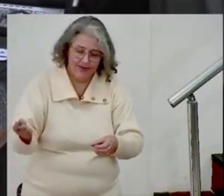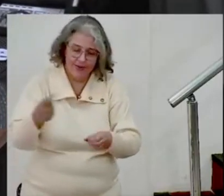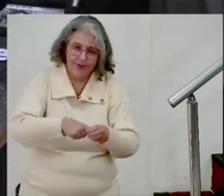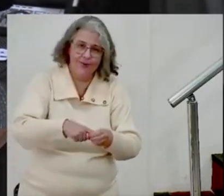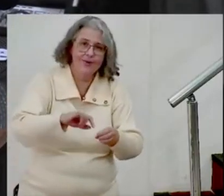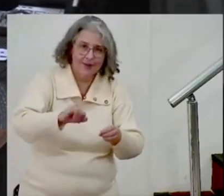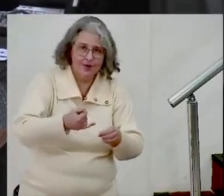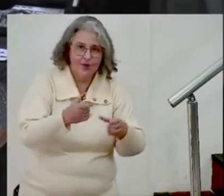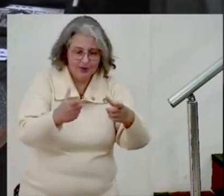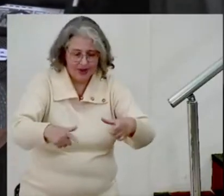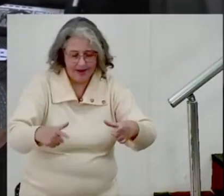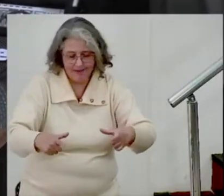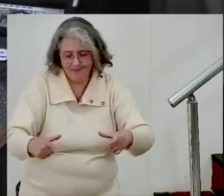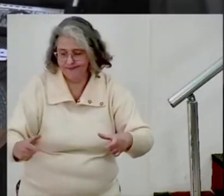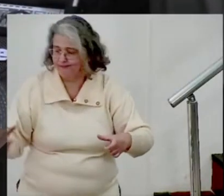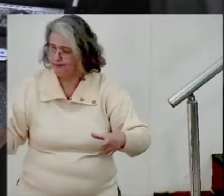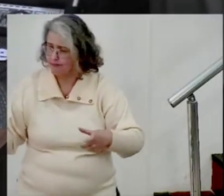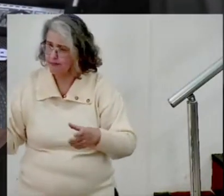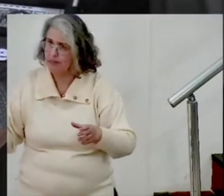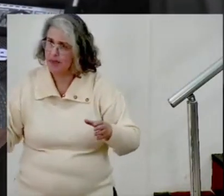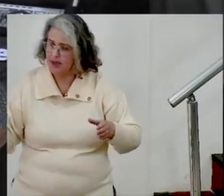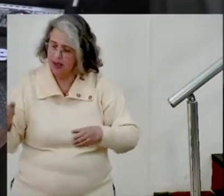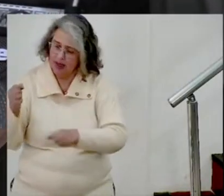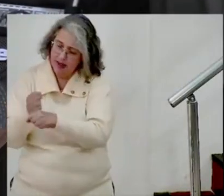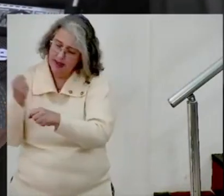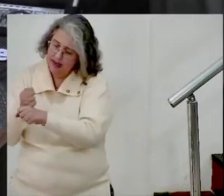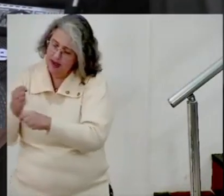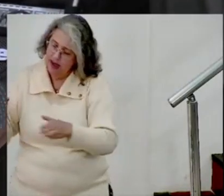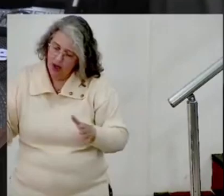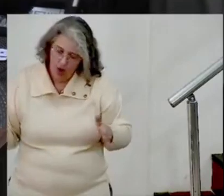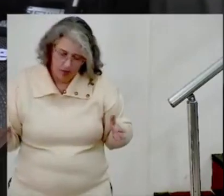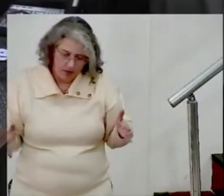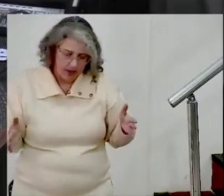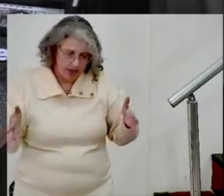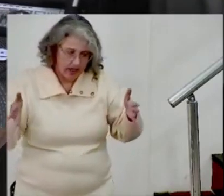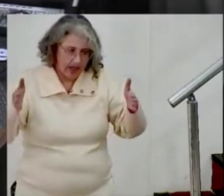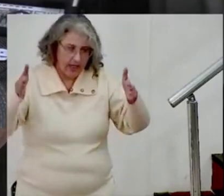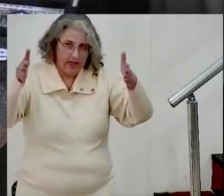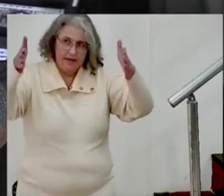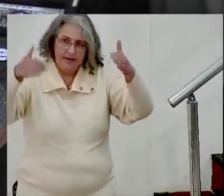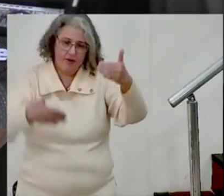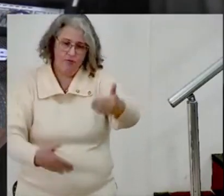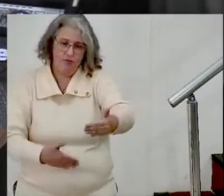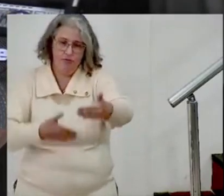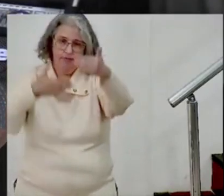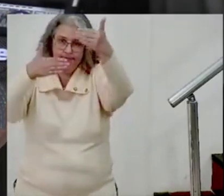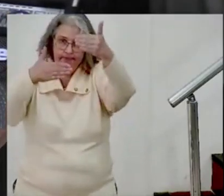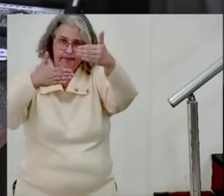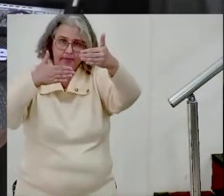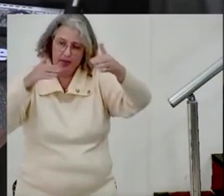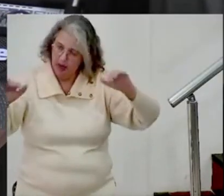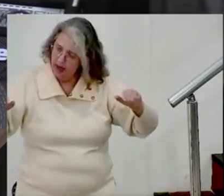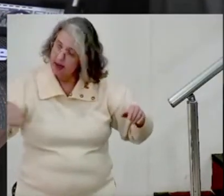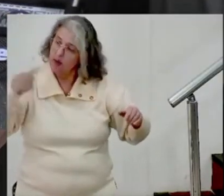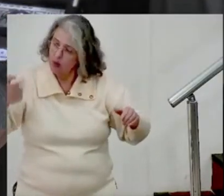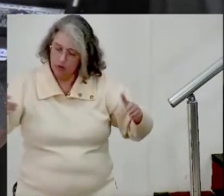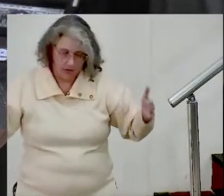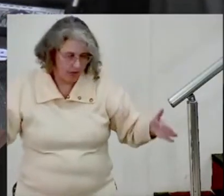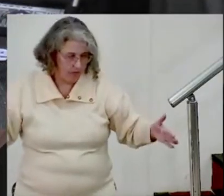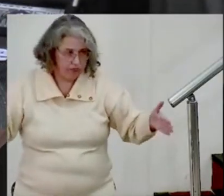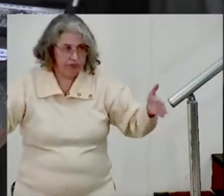ainda pegou e restaurou o muro quebrado e ergueu torres e ergueu outro muro que está lá até hoje para você visitar. Põe aí no seu